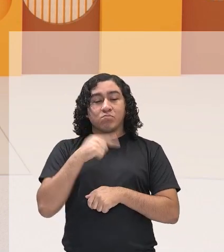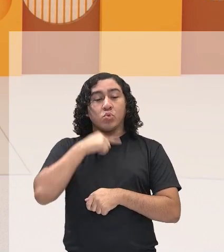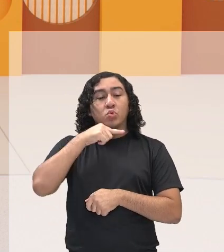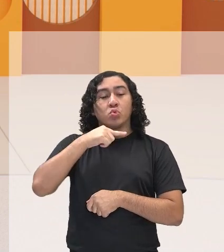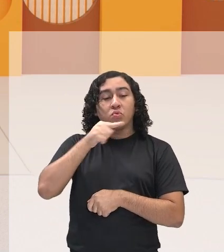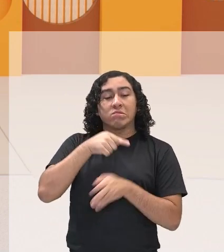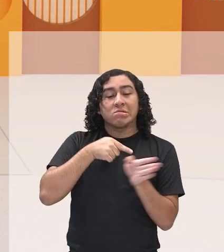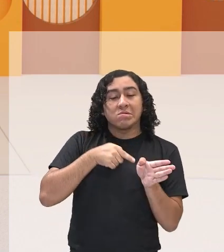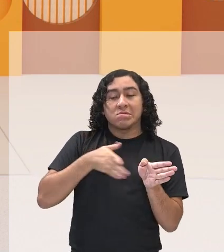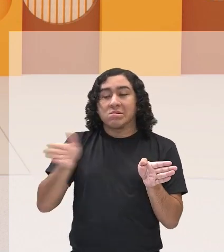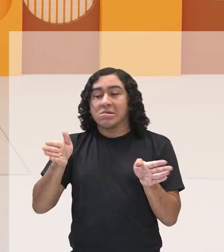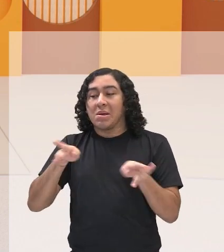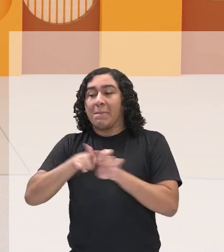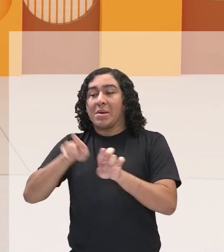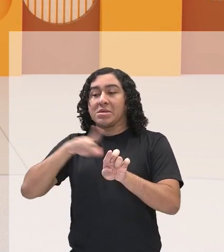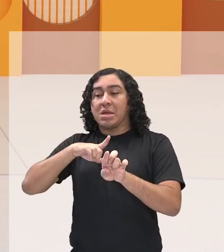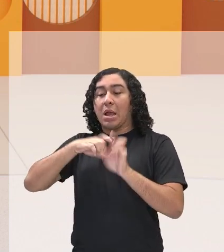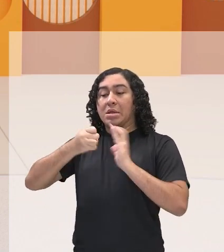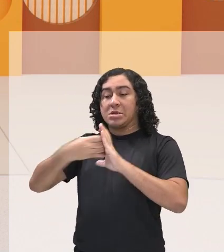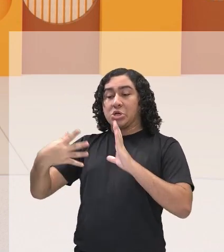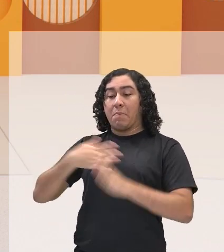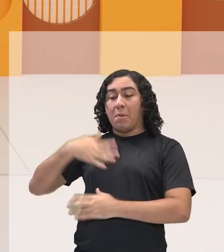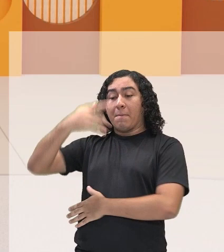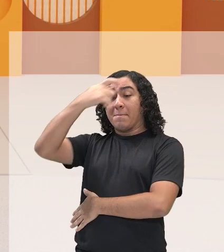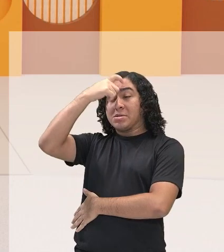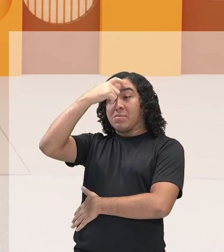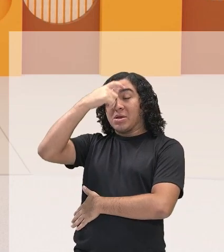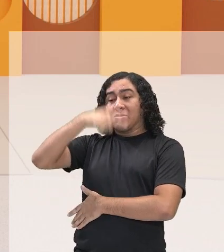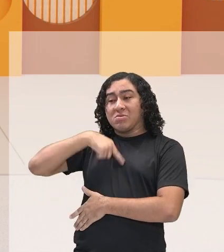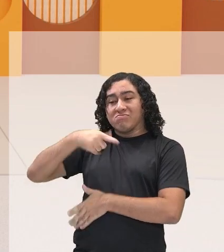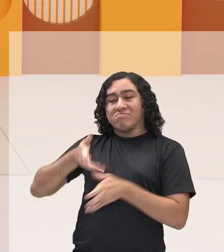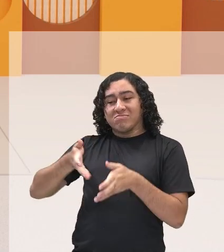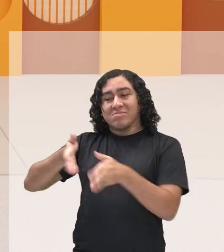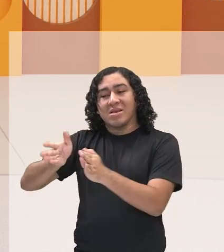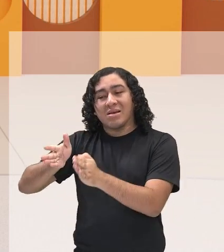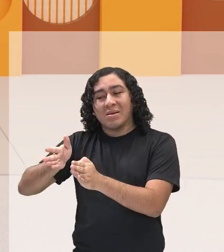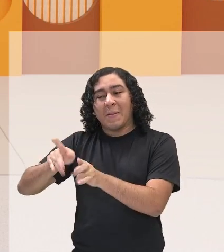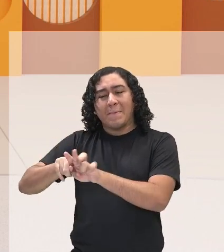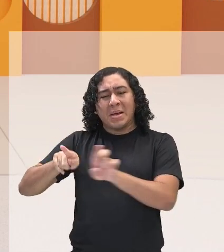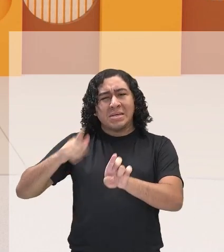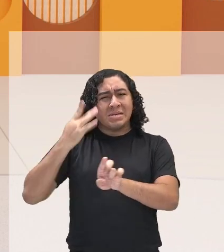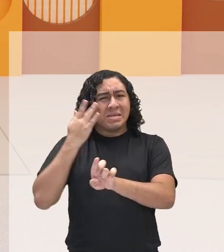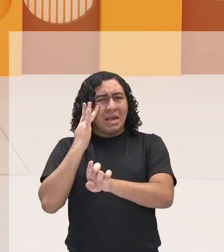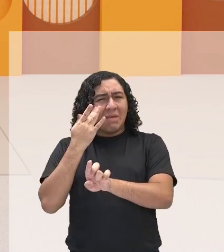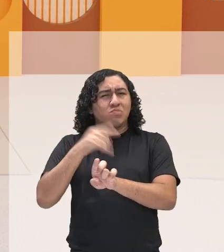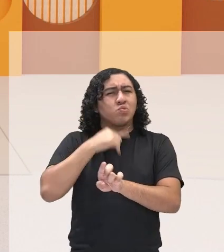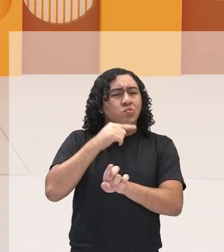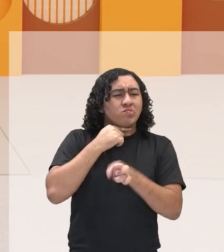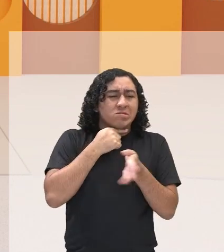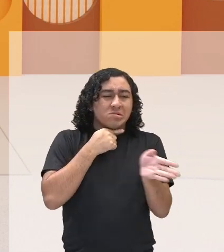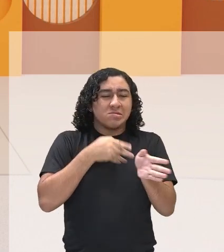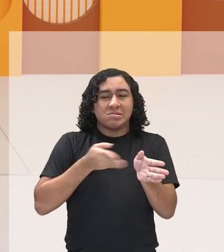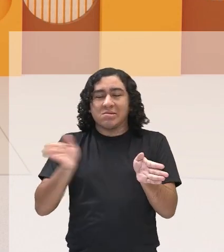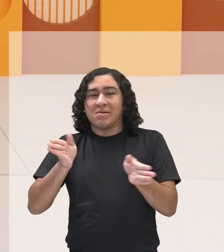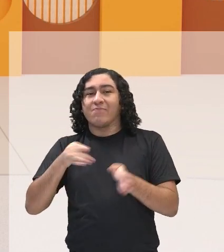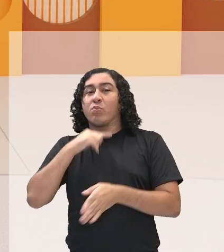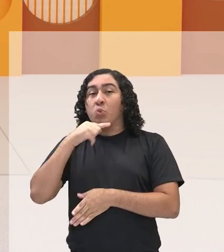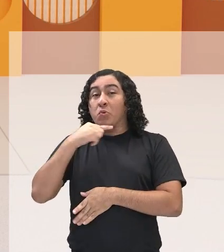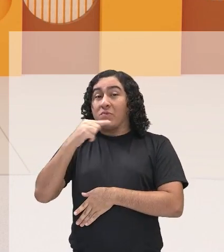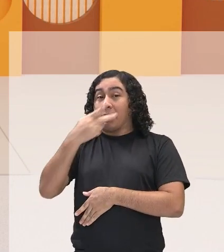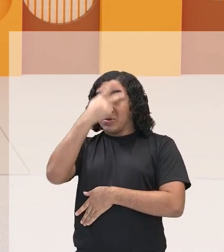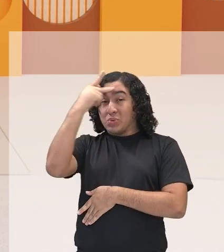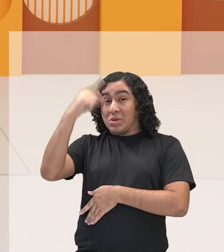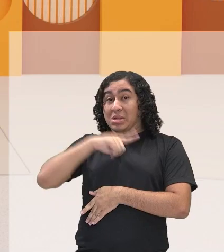realmente sendo conduzido, seguindo esse caminho? Então, os valores passam pelo nosso